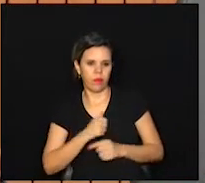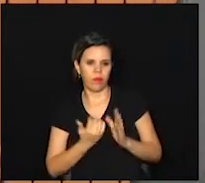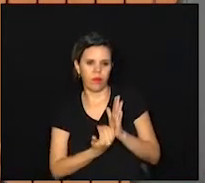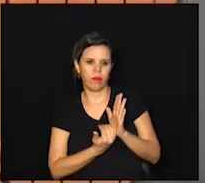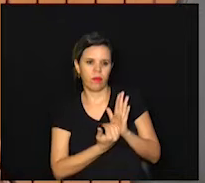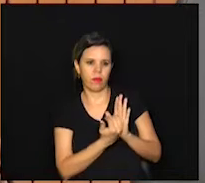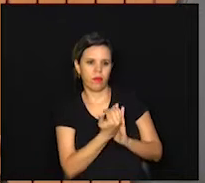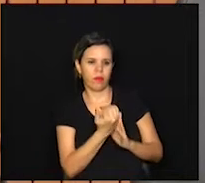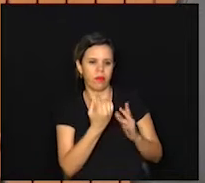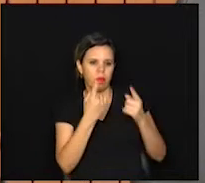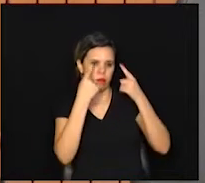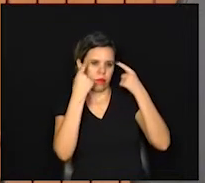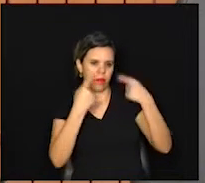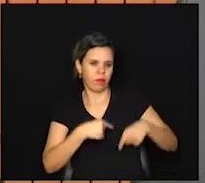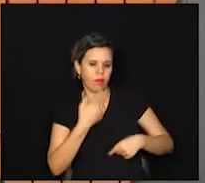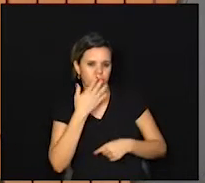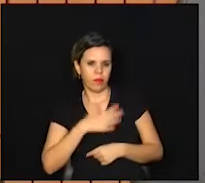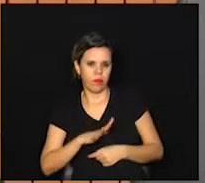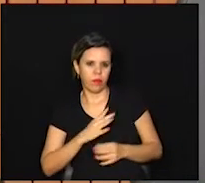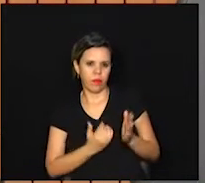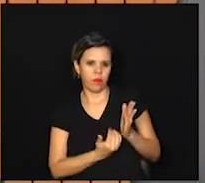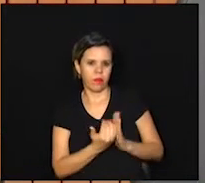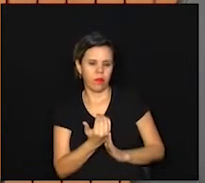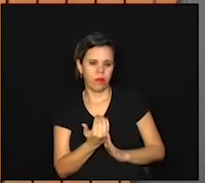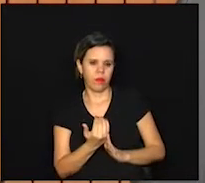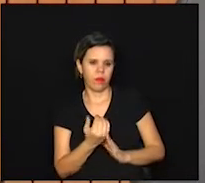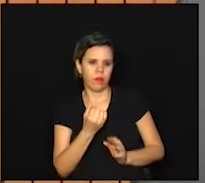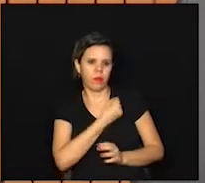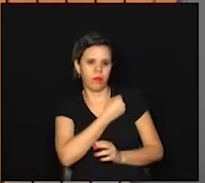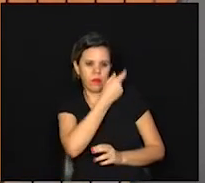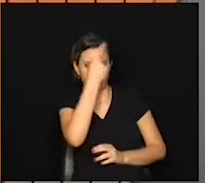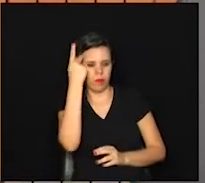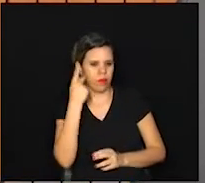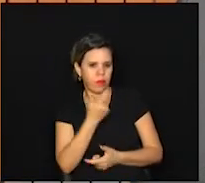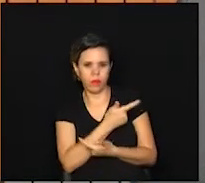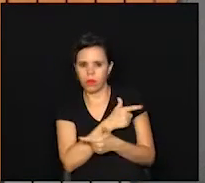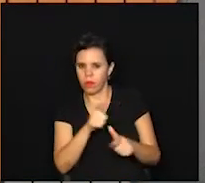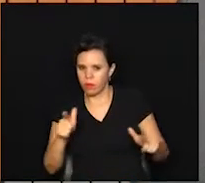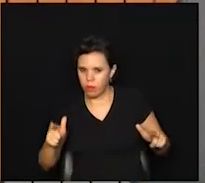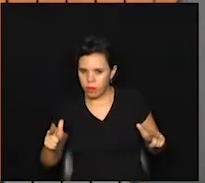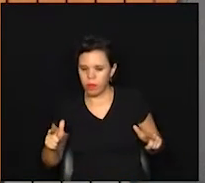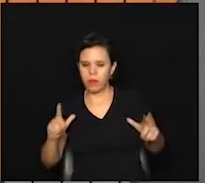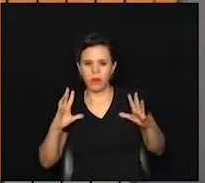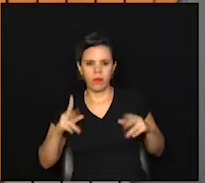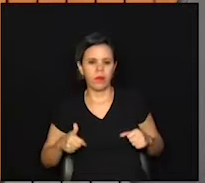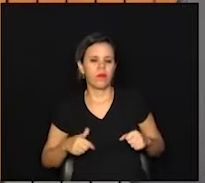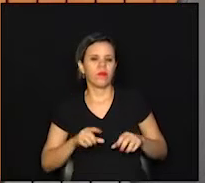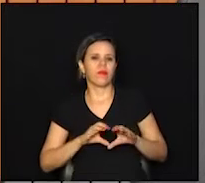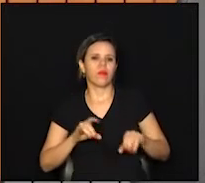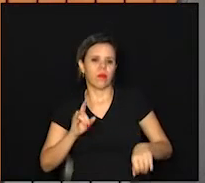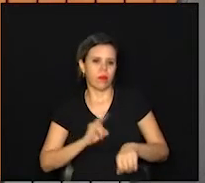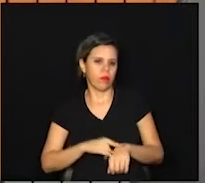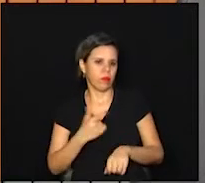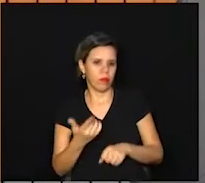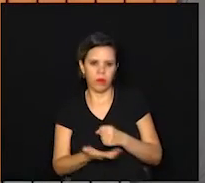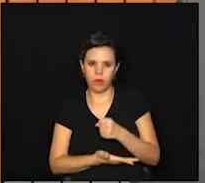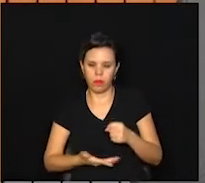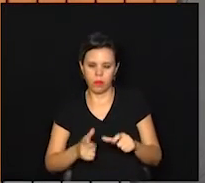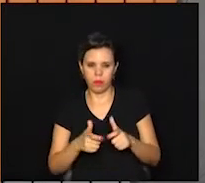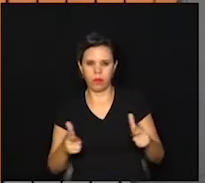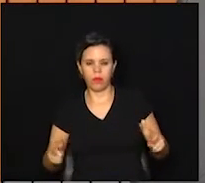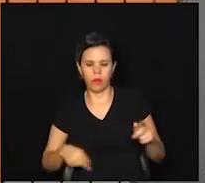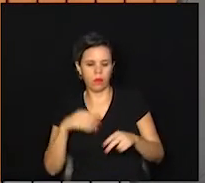de violência contra a criança tem crescido, de que o número de pessoas que não têm saneamento básico ele é